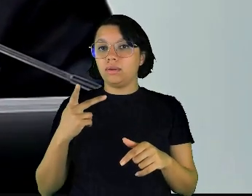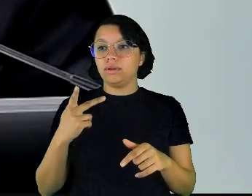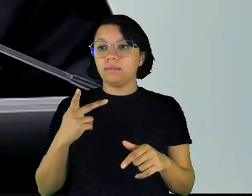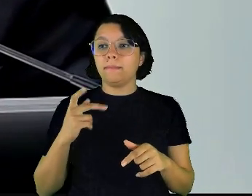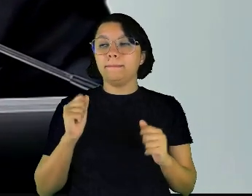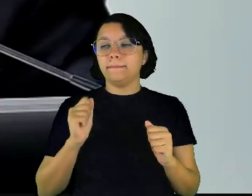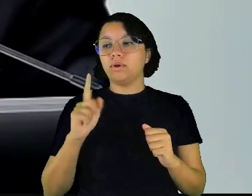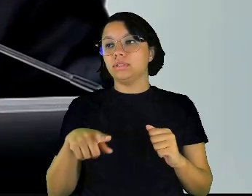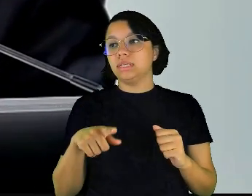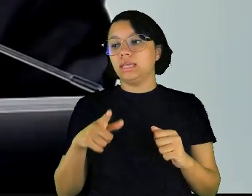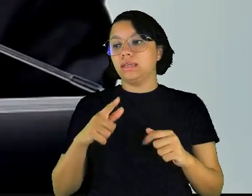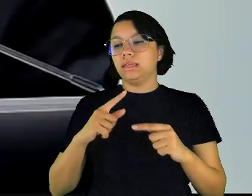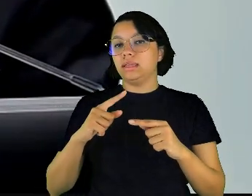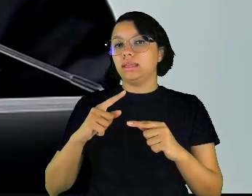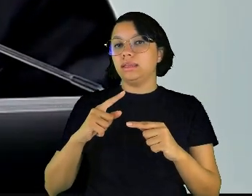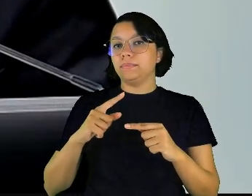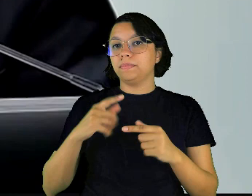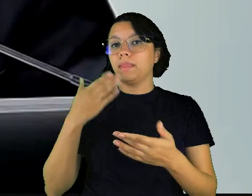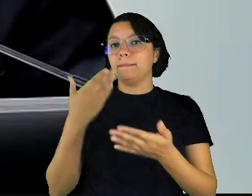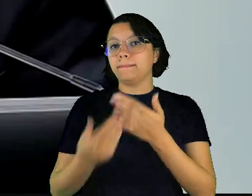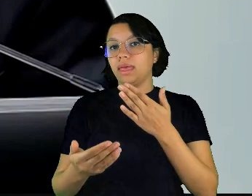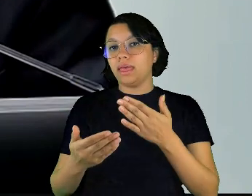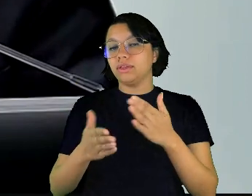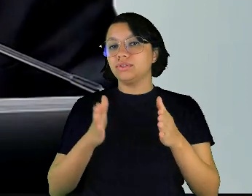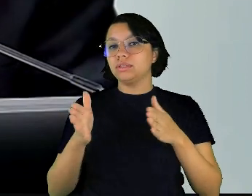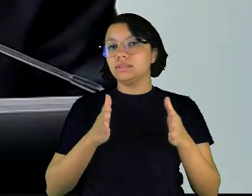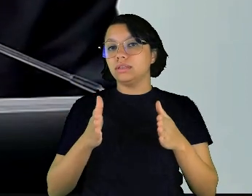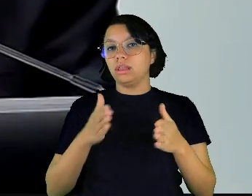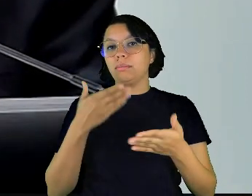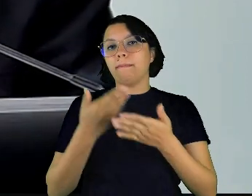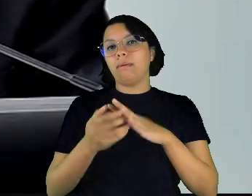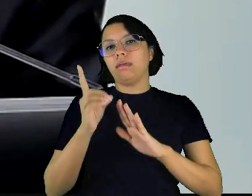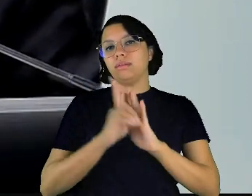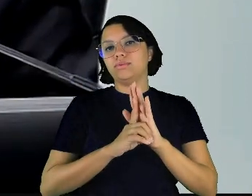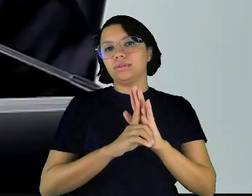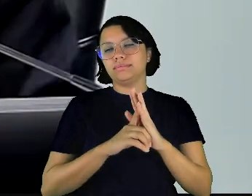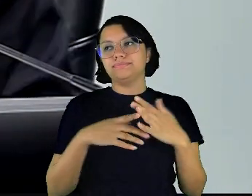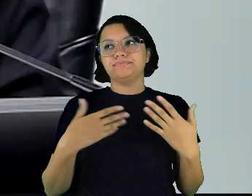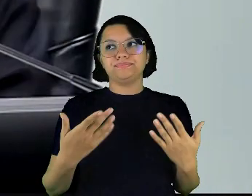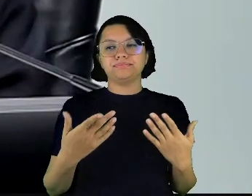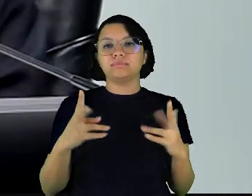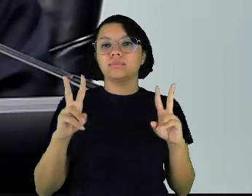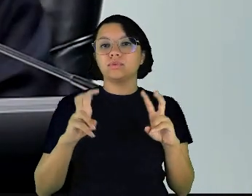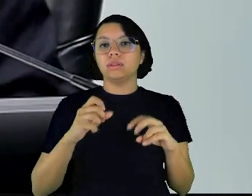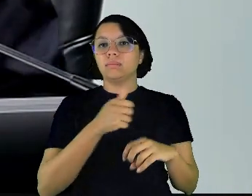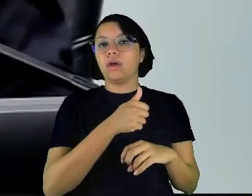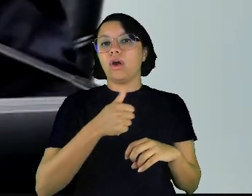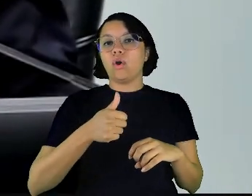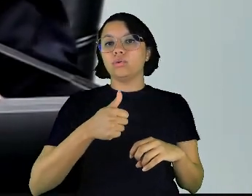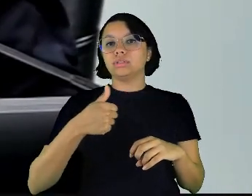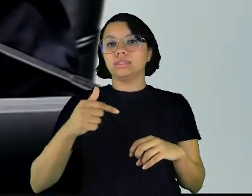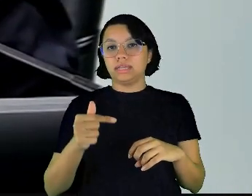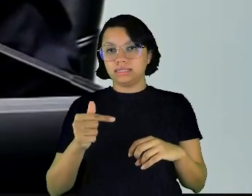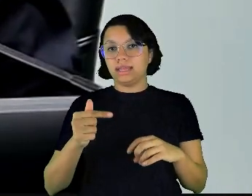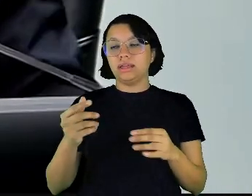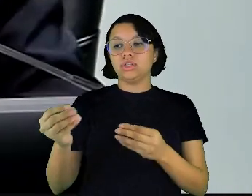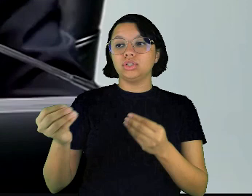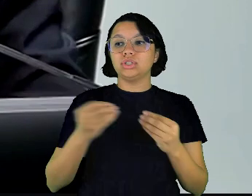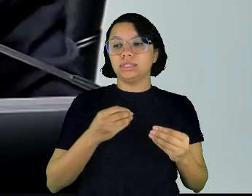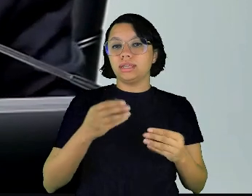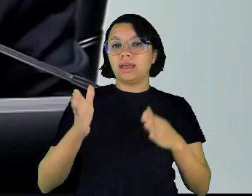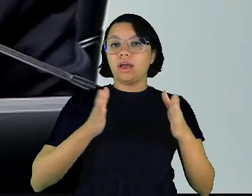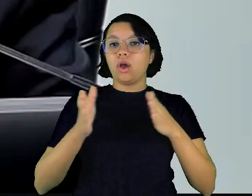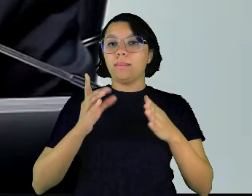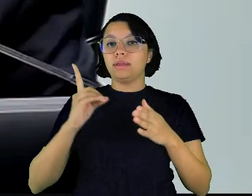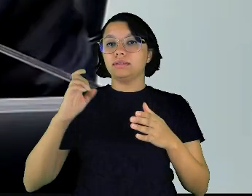e a pessoa, então, perderia e não teria mais o direito. O tema 1117 traz exatamente a questão do prazo decadencial para a